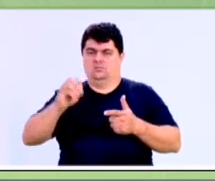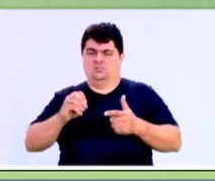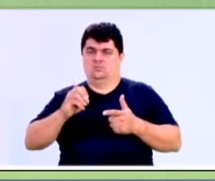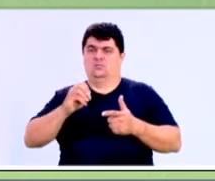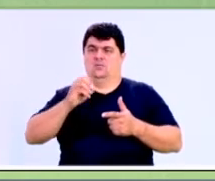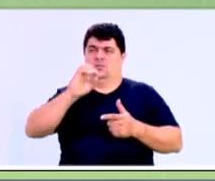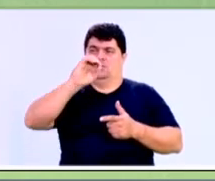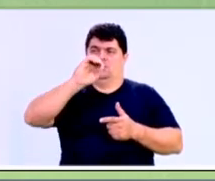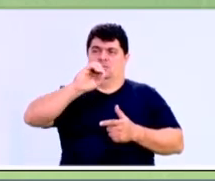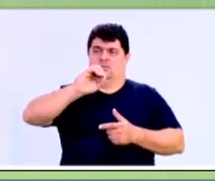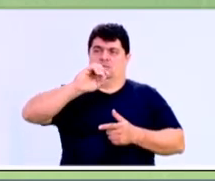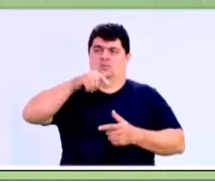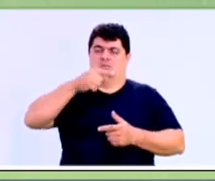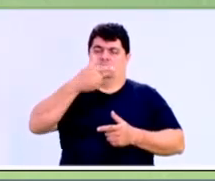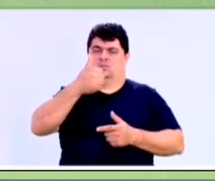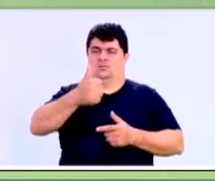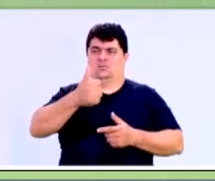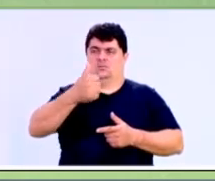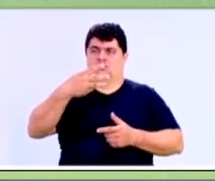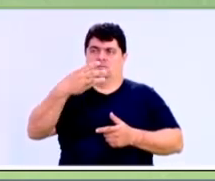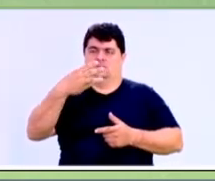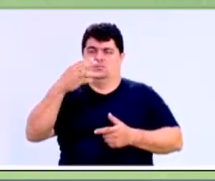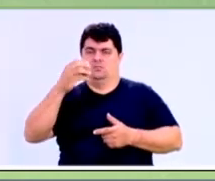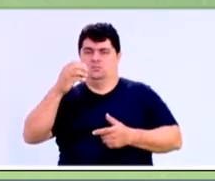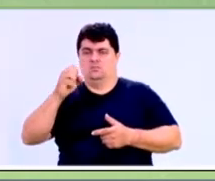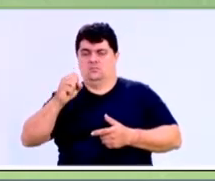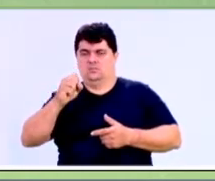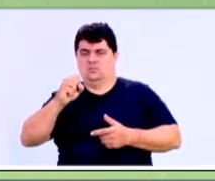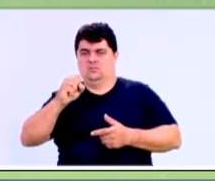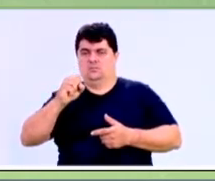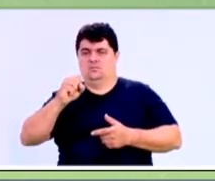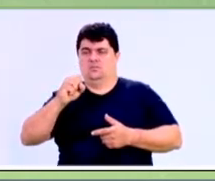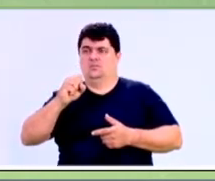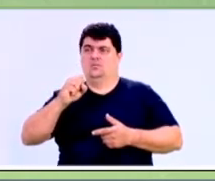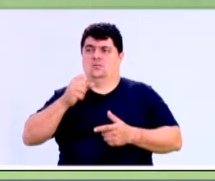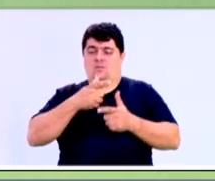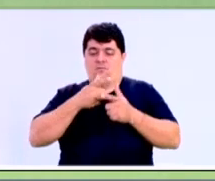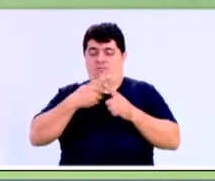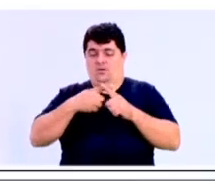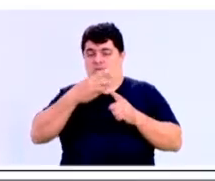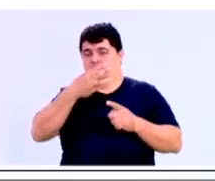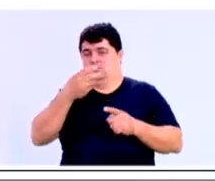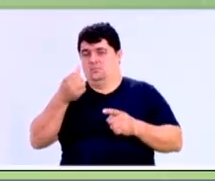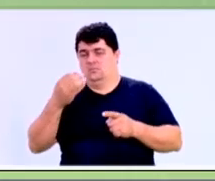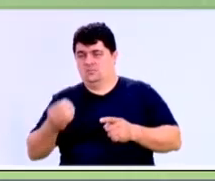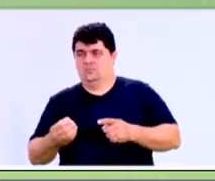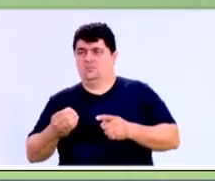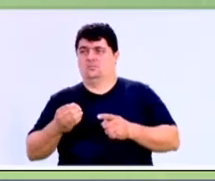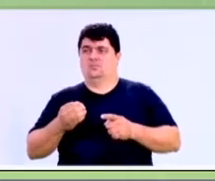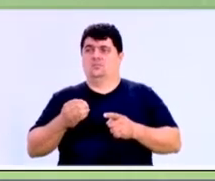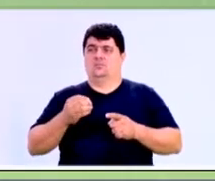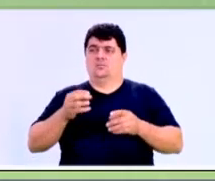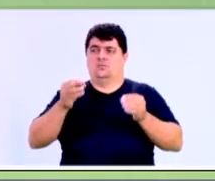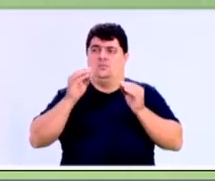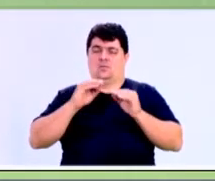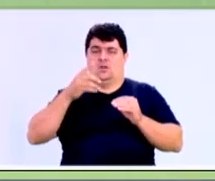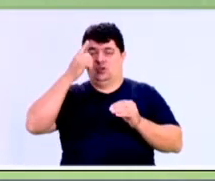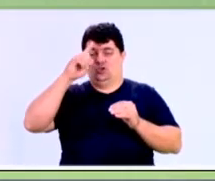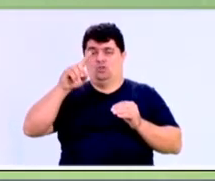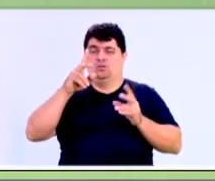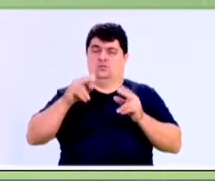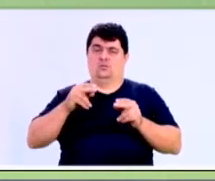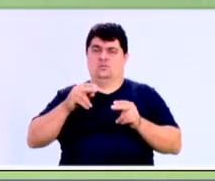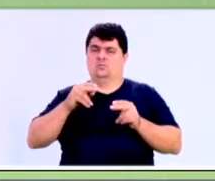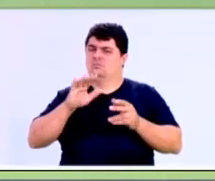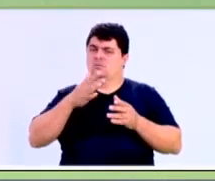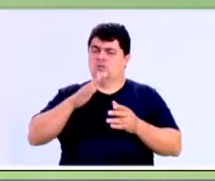76.450 é igual a 0,01308. Vezes 360, eu coloco esse prazo em dias. Então, meu prazo